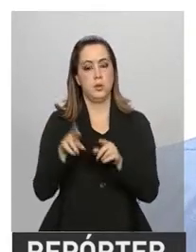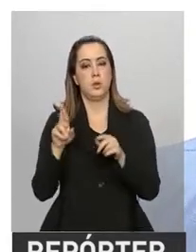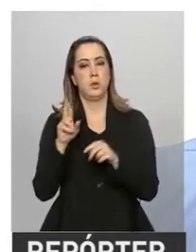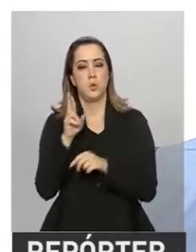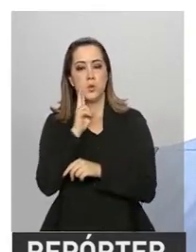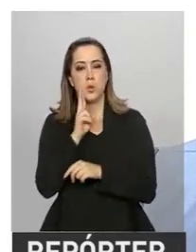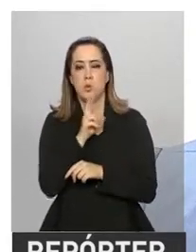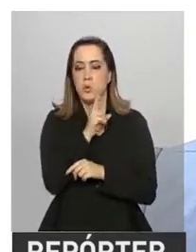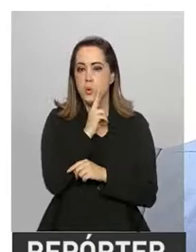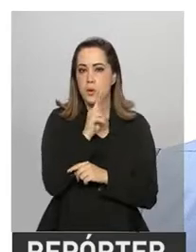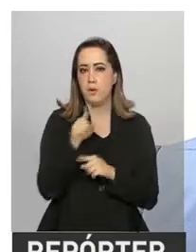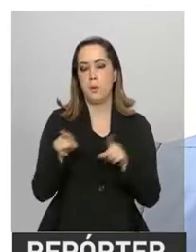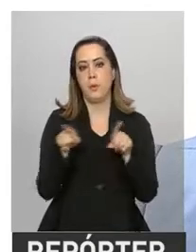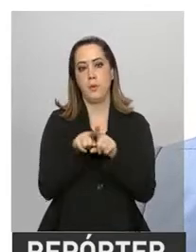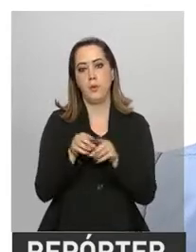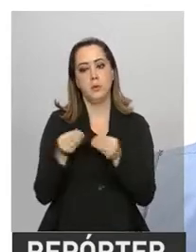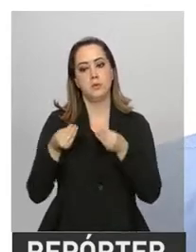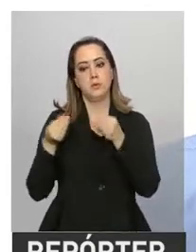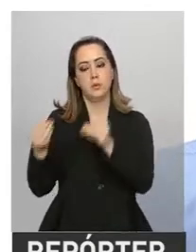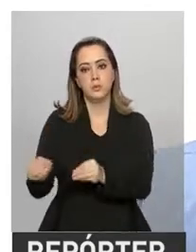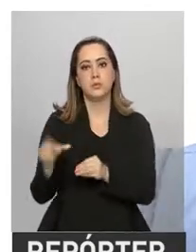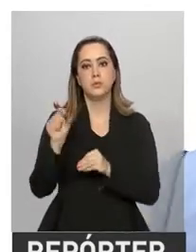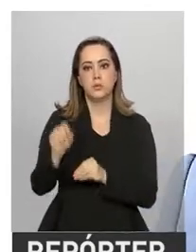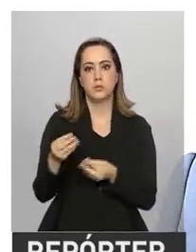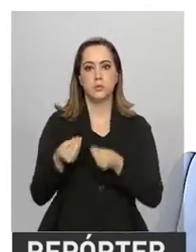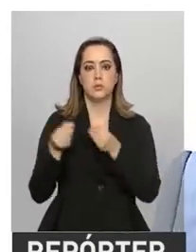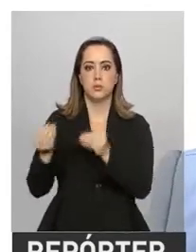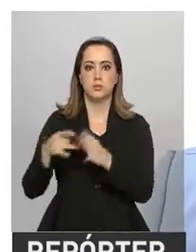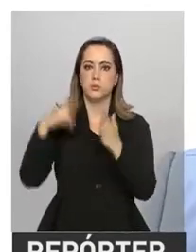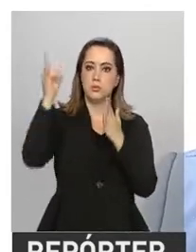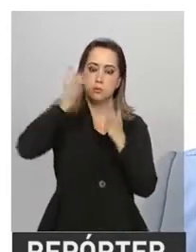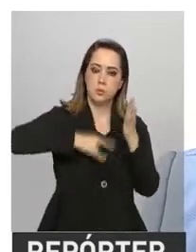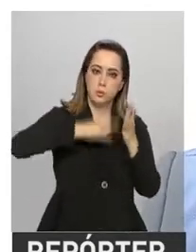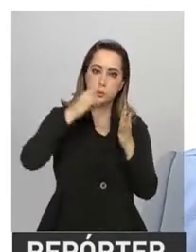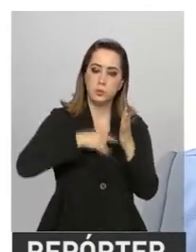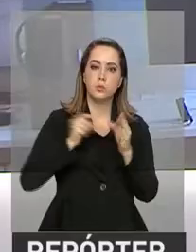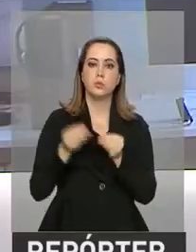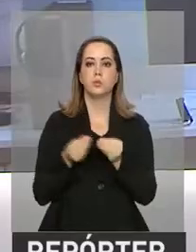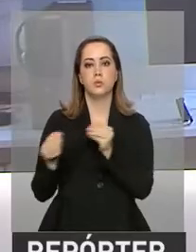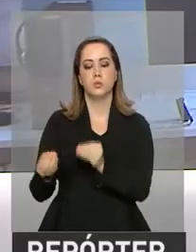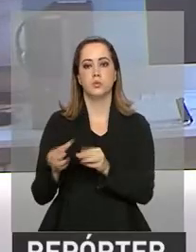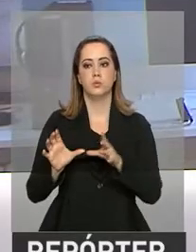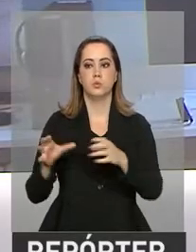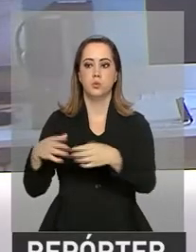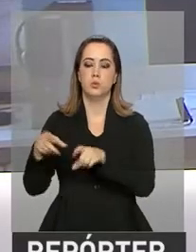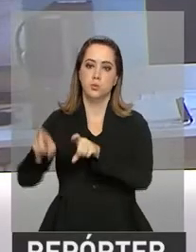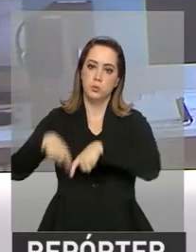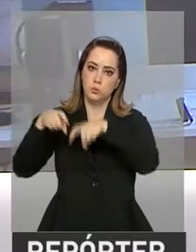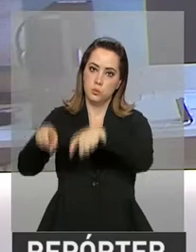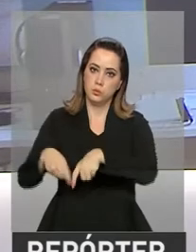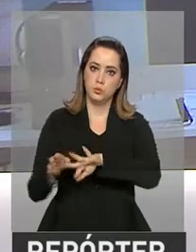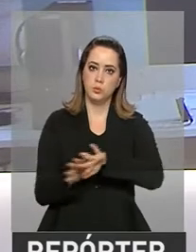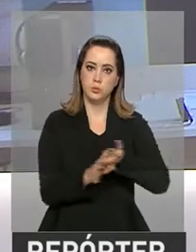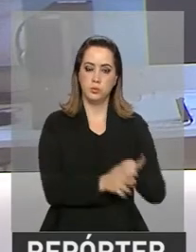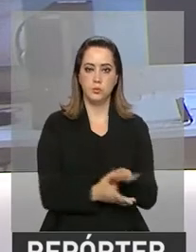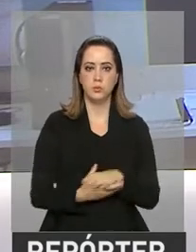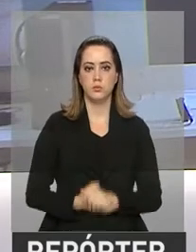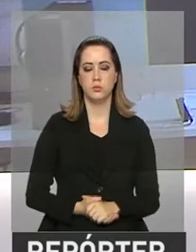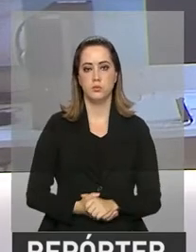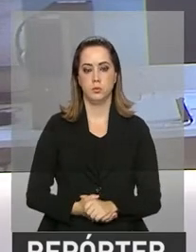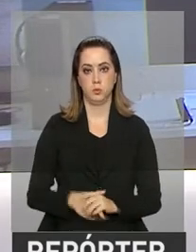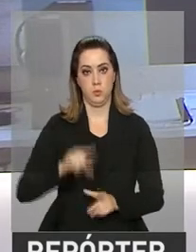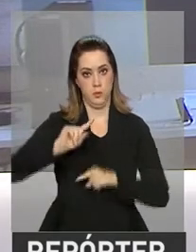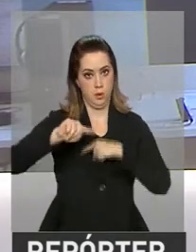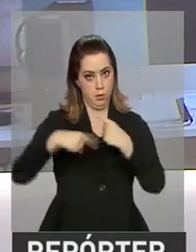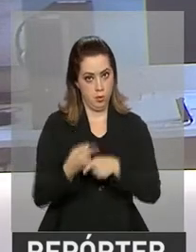fazer de forma massiva maciça desculpar a titulação dos assentamentos prorrogado para a próxima segunda